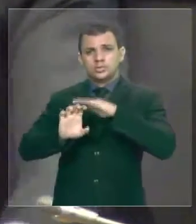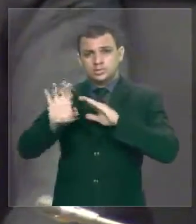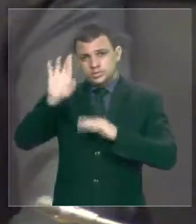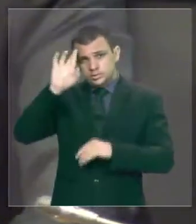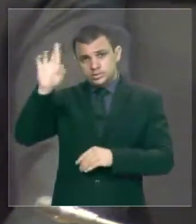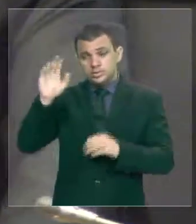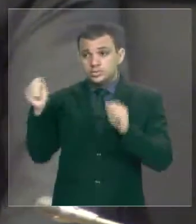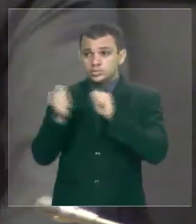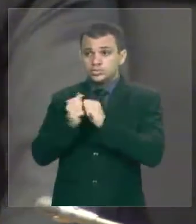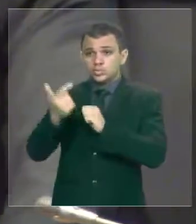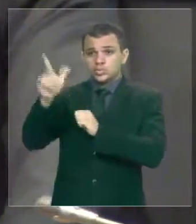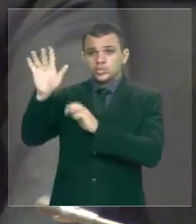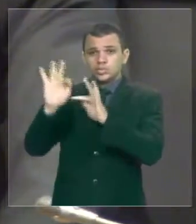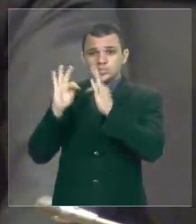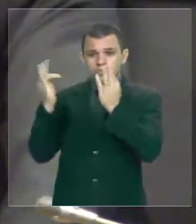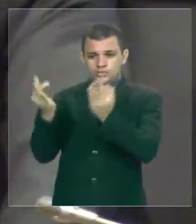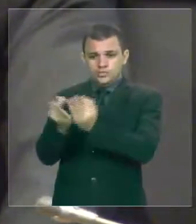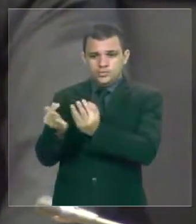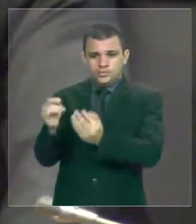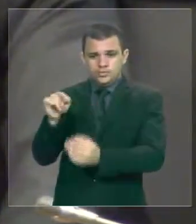outro familiar,